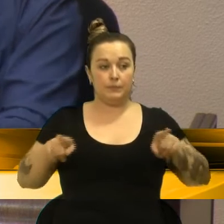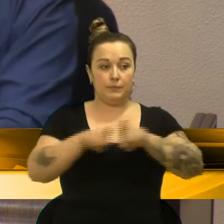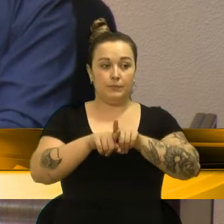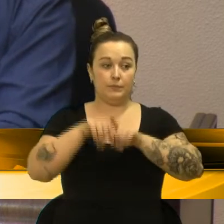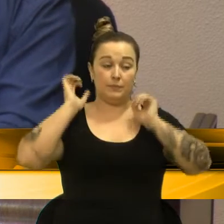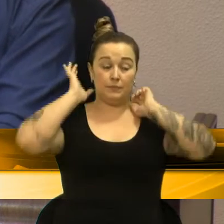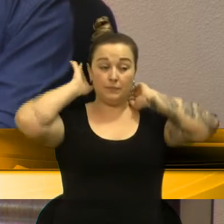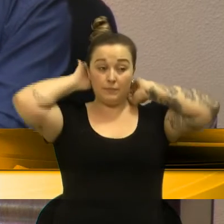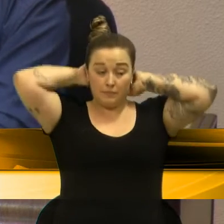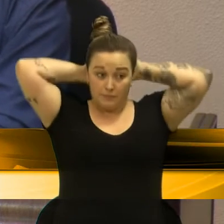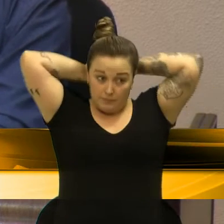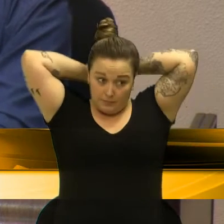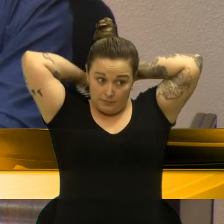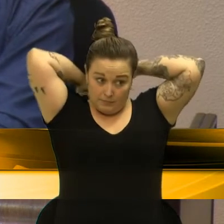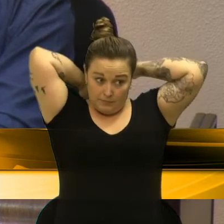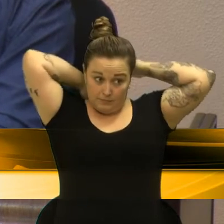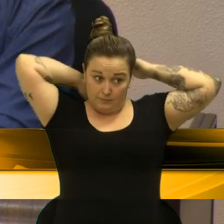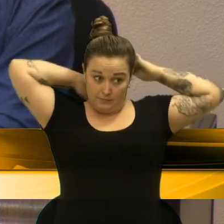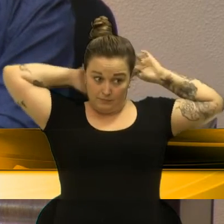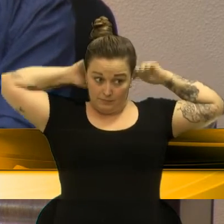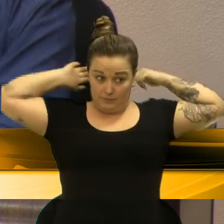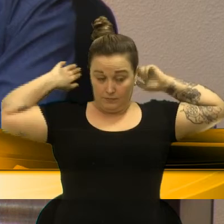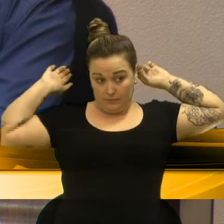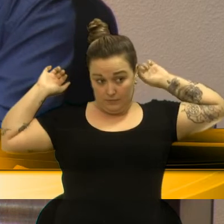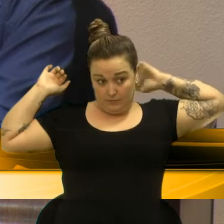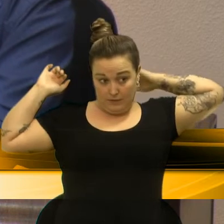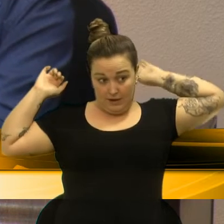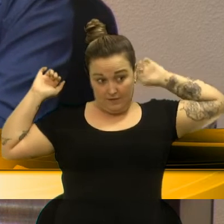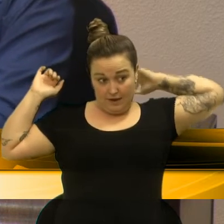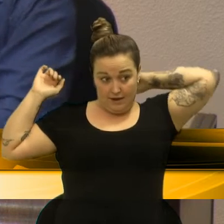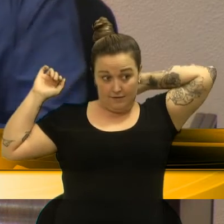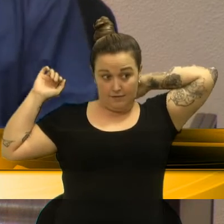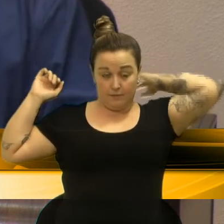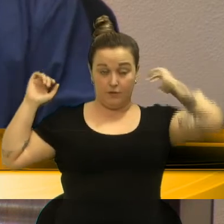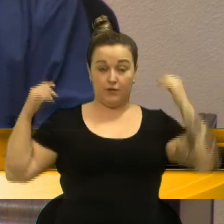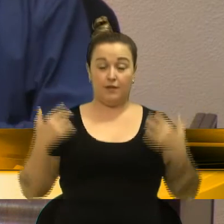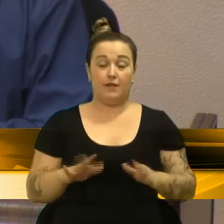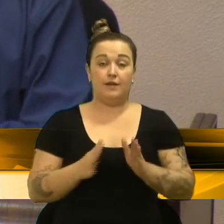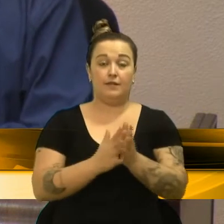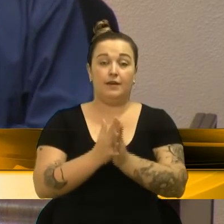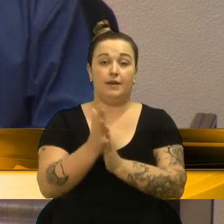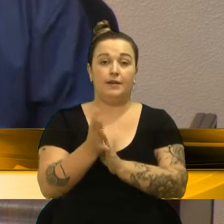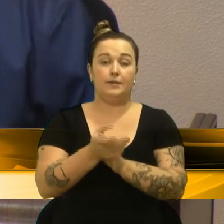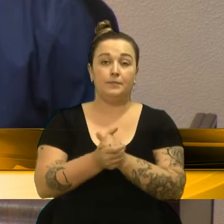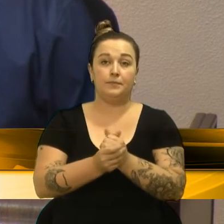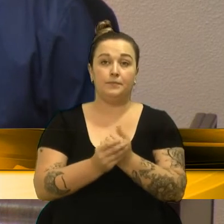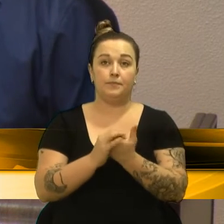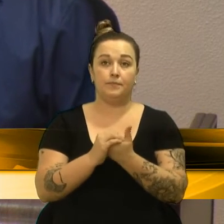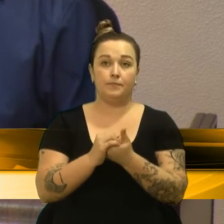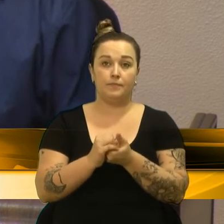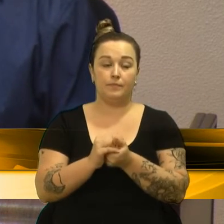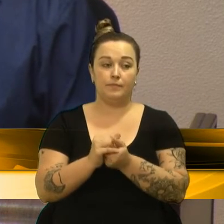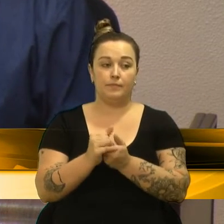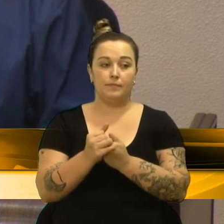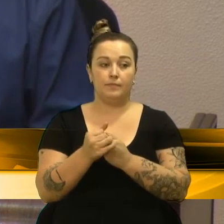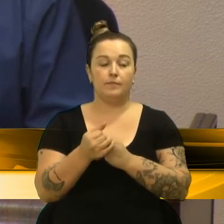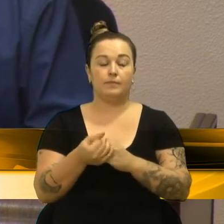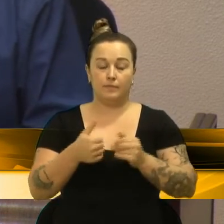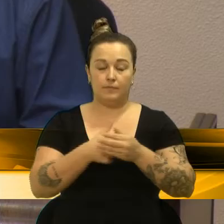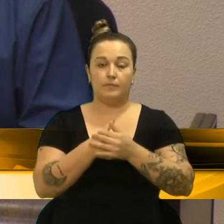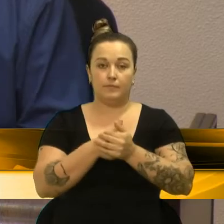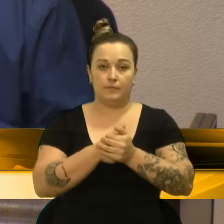lucrativos. Artigo 7º. O CMS terá a seguinte composição: 1. Do governo municipal. A. Um representante